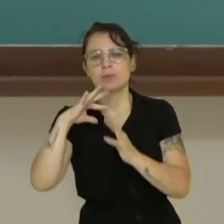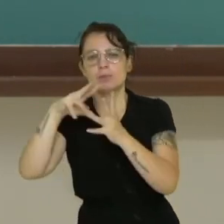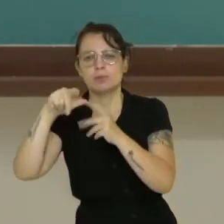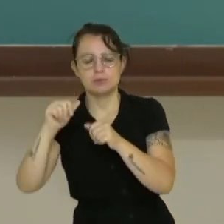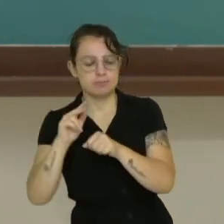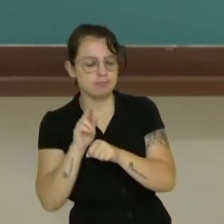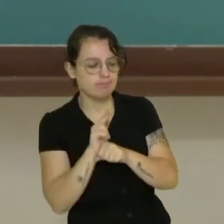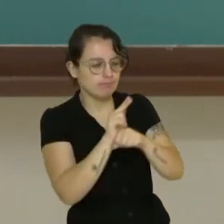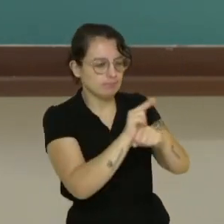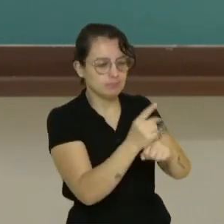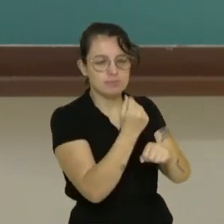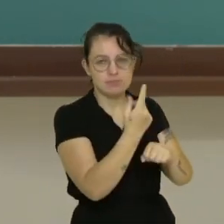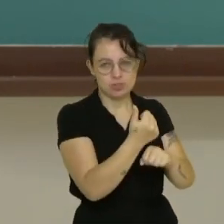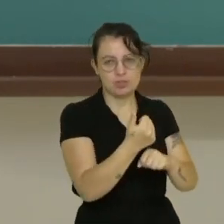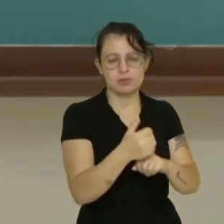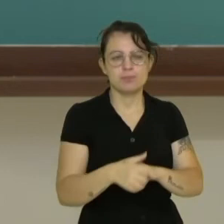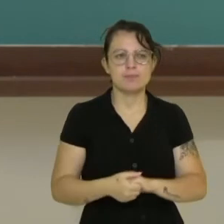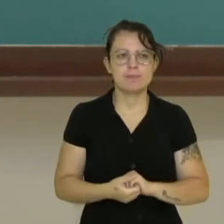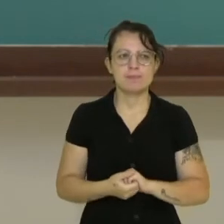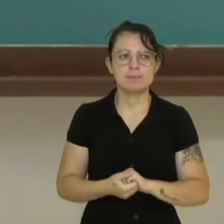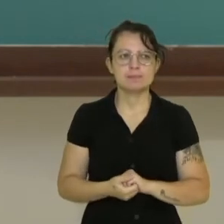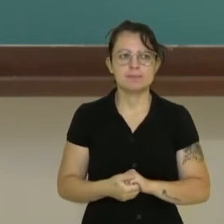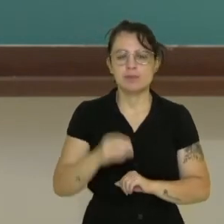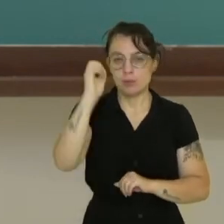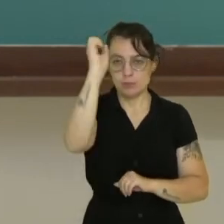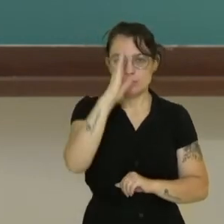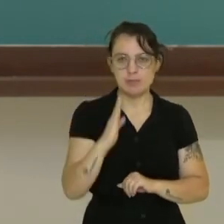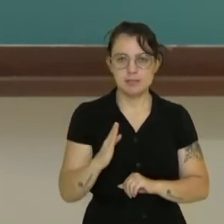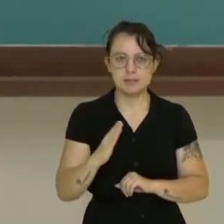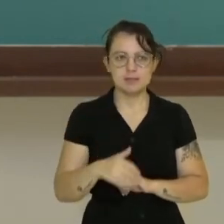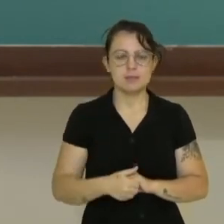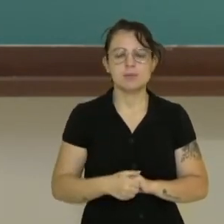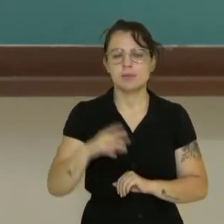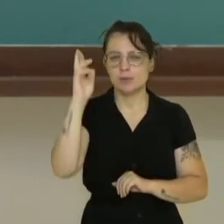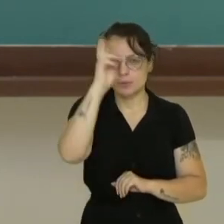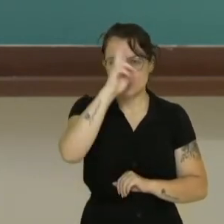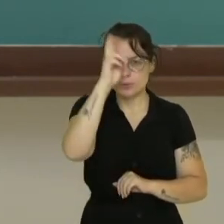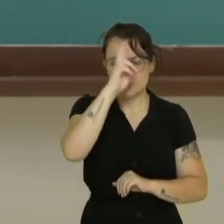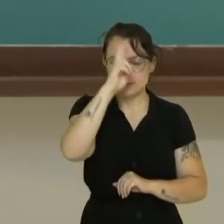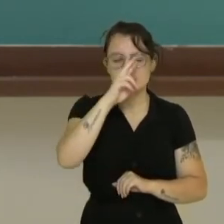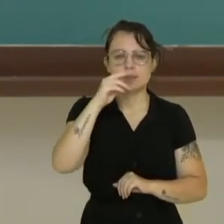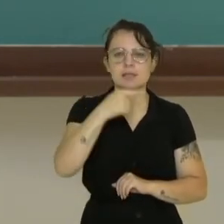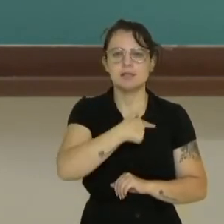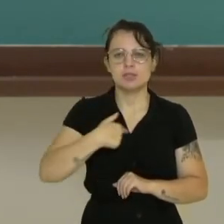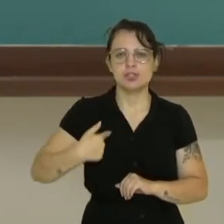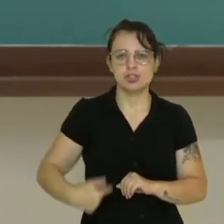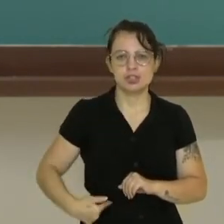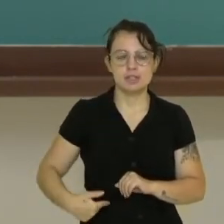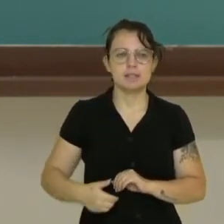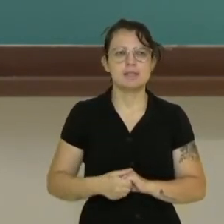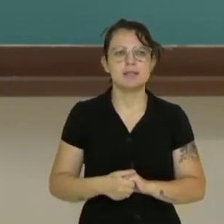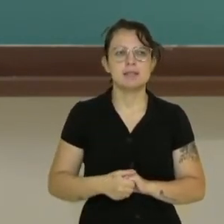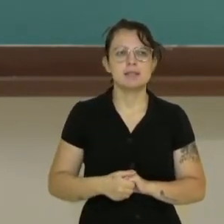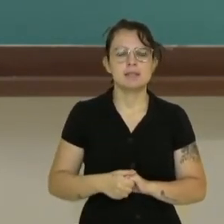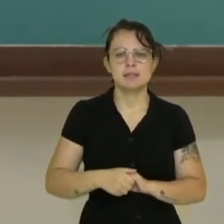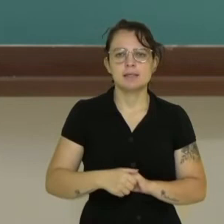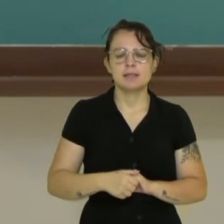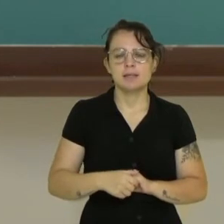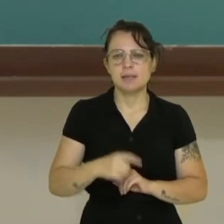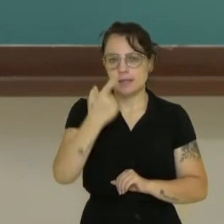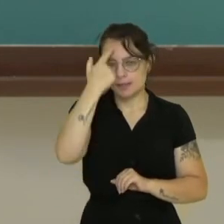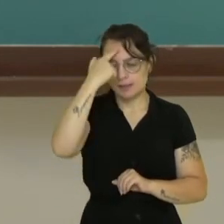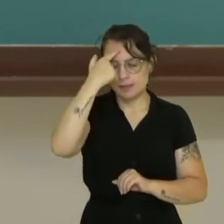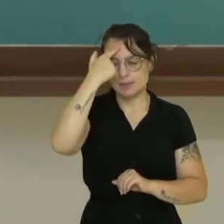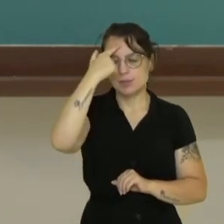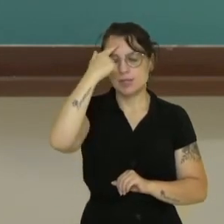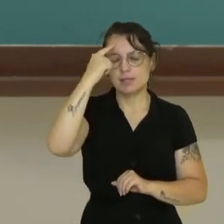própria infraestrutura. O Brasil, a Rússia, a China, a Índia e a África do